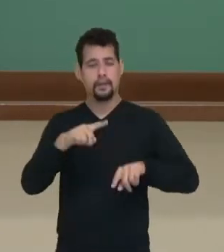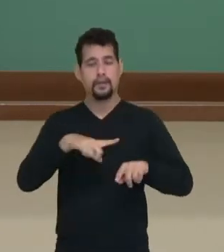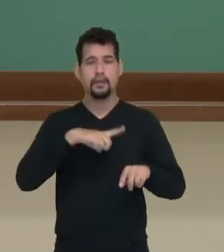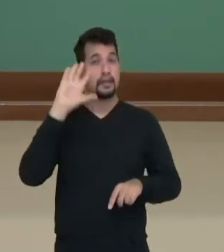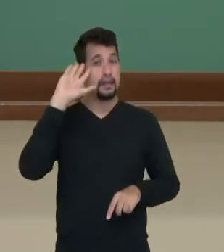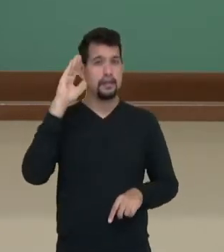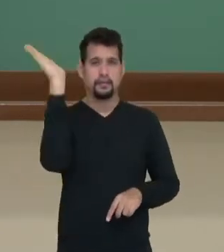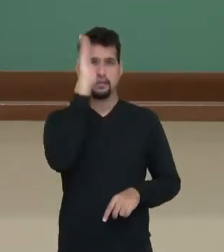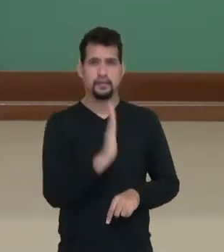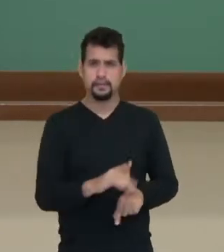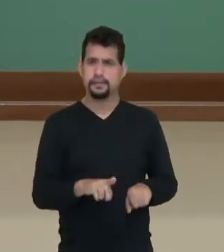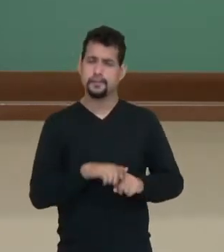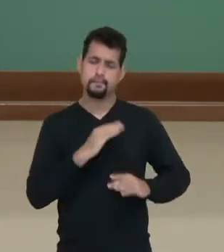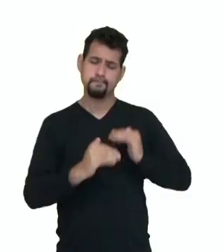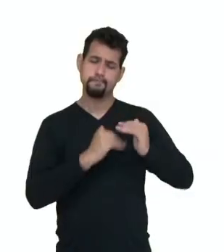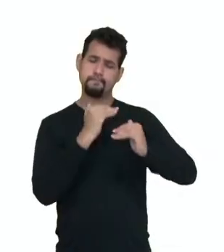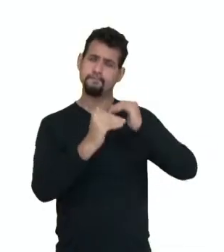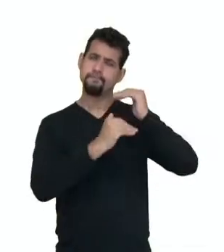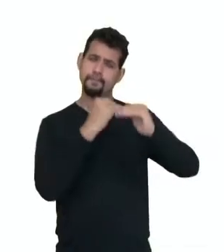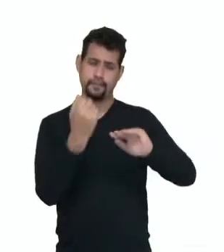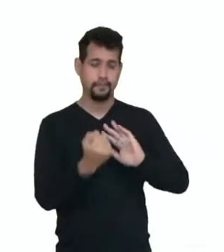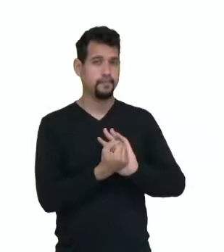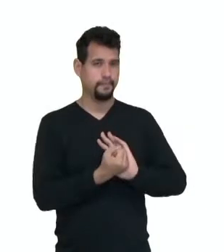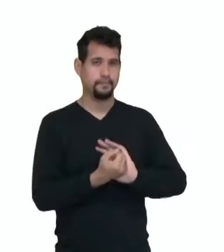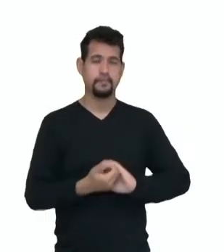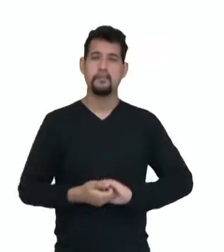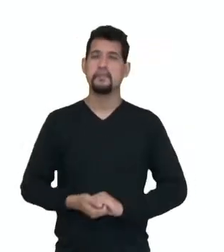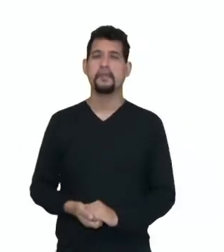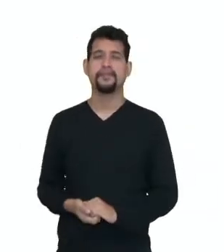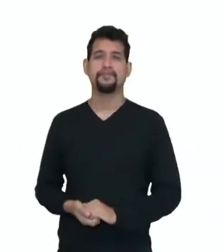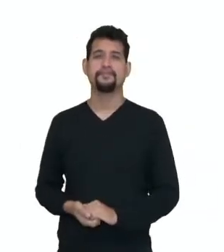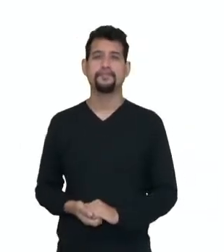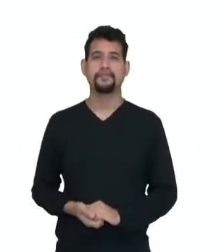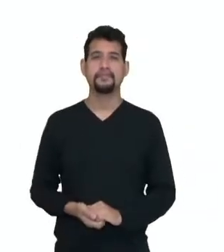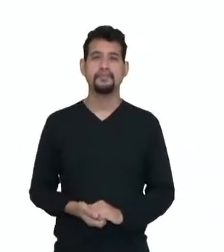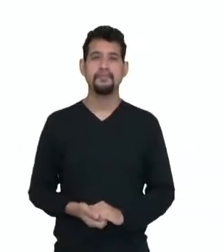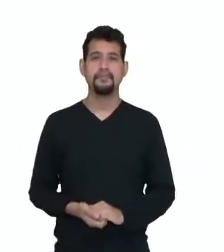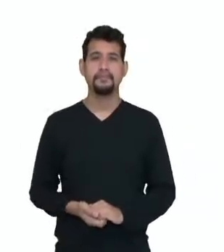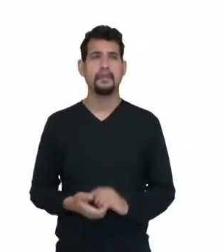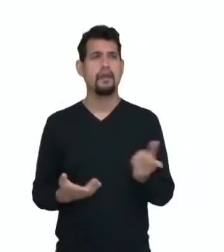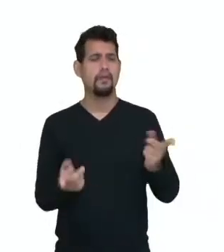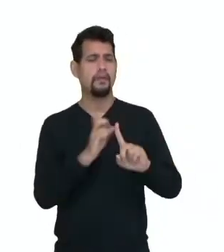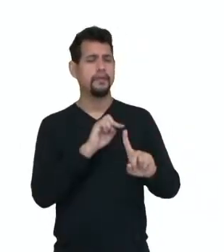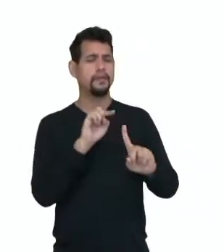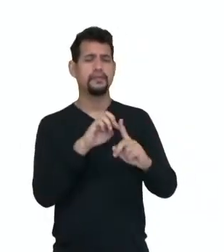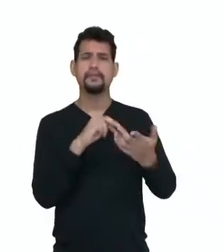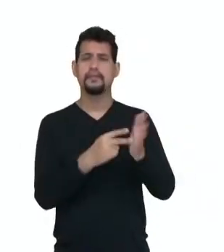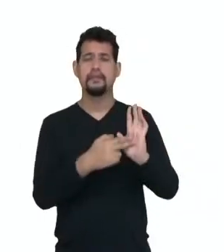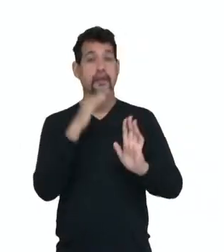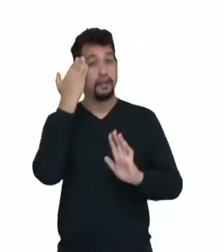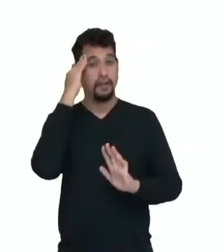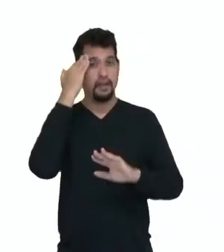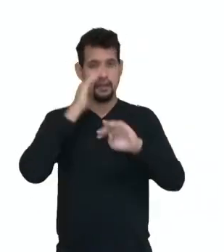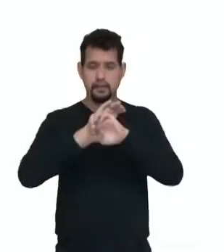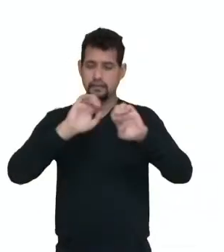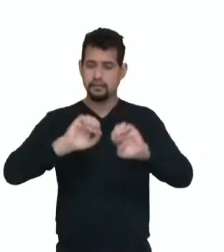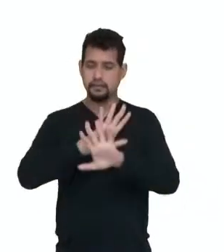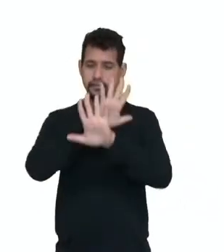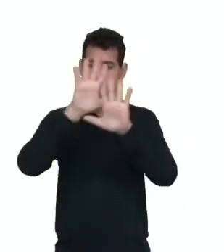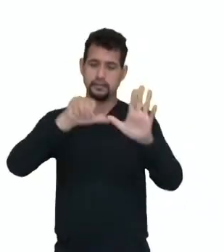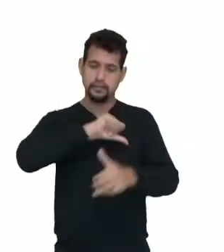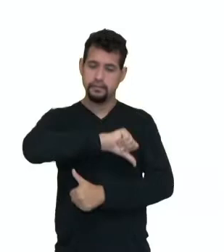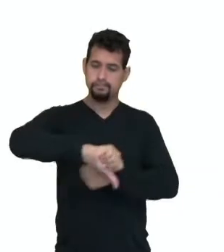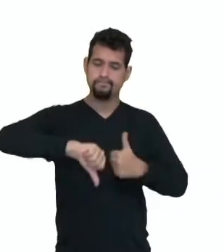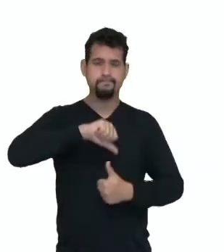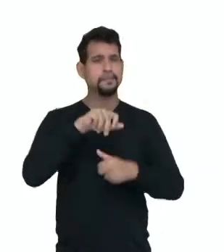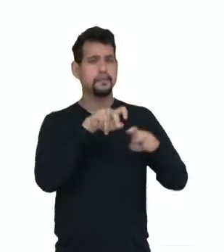então vem desenvolvendo ao longo dos séculos, tá bom? Vamos ver então? Objetivos, então, é compreender as revoluções